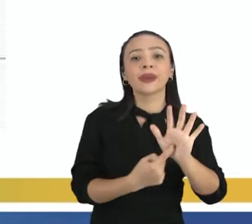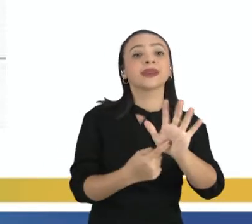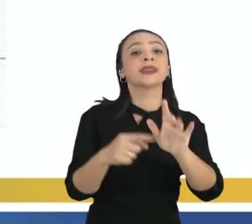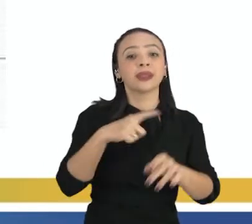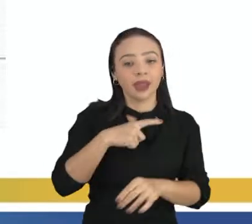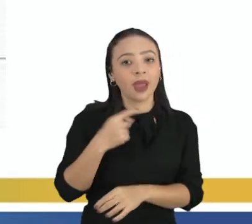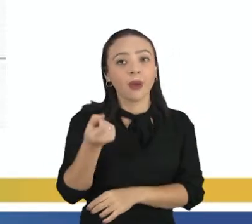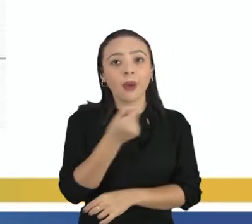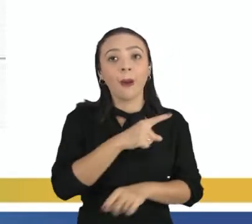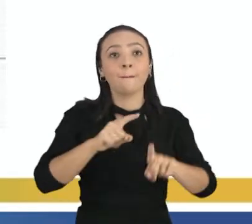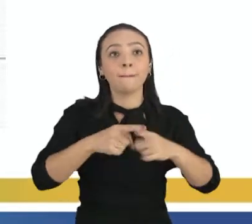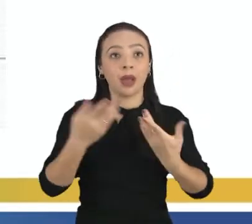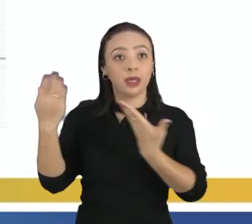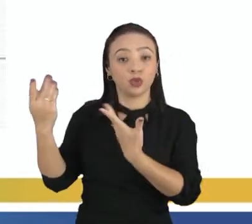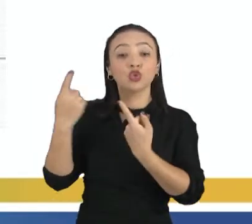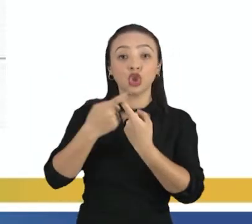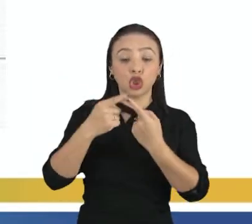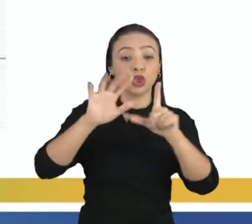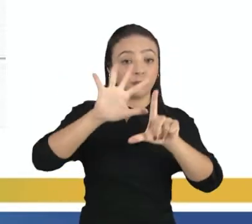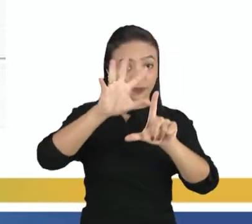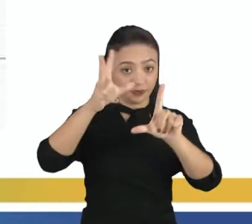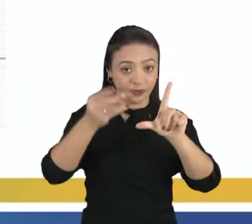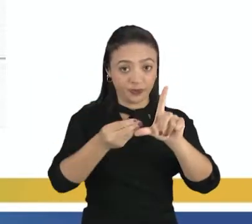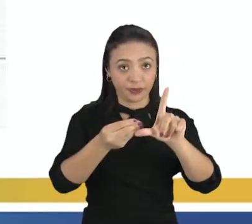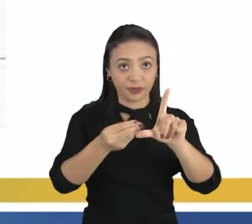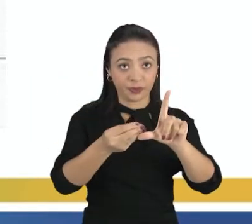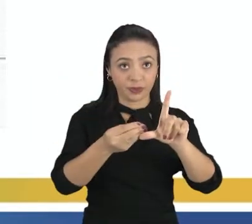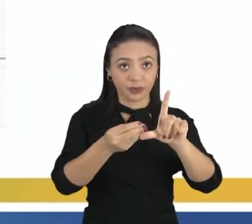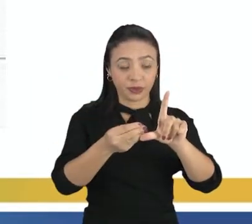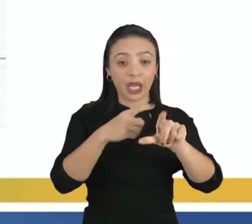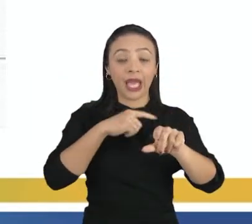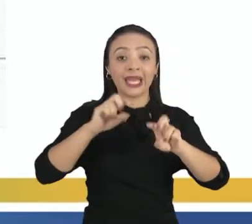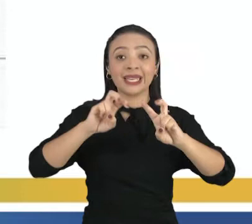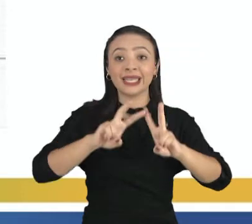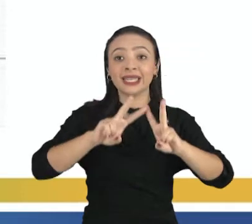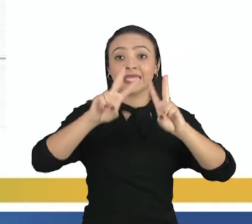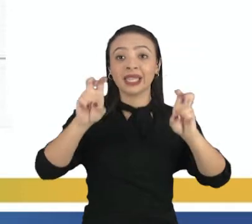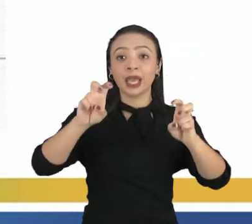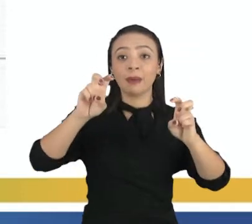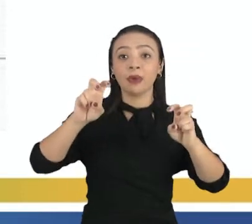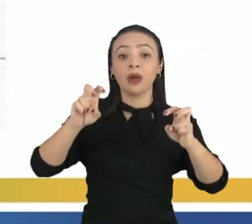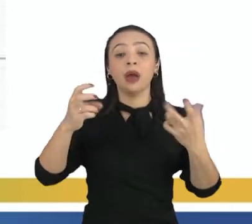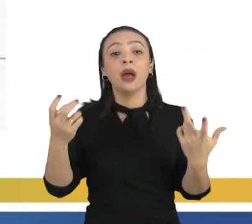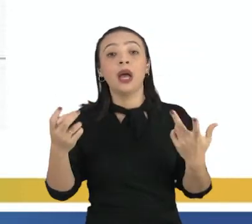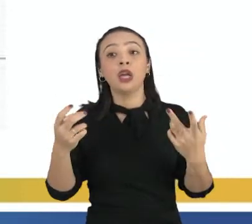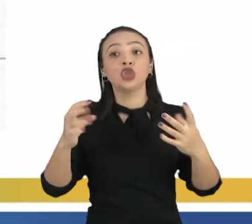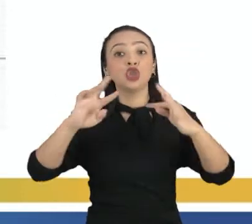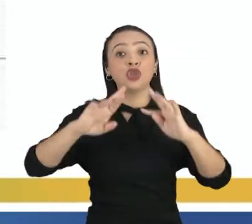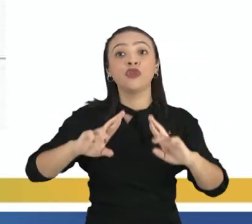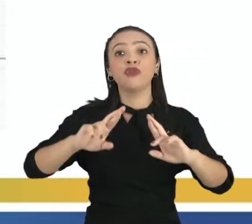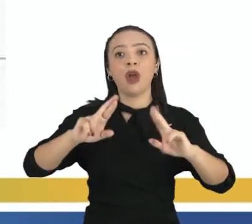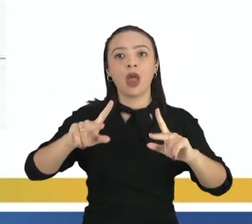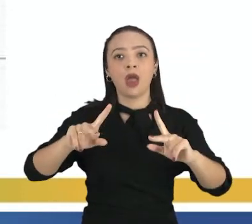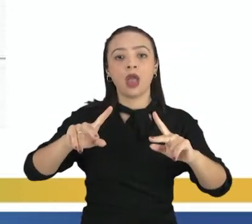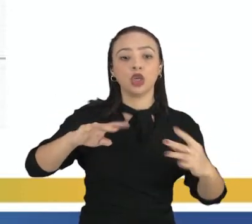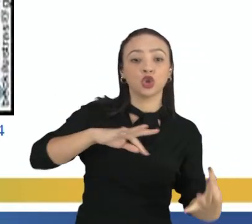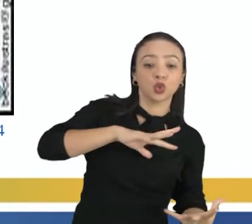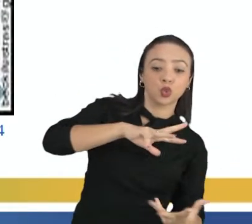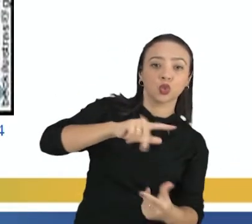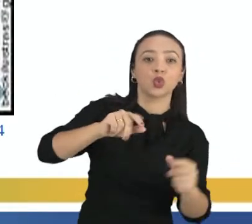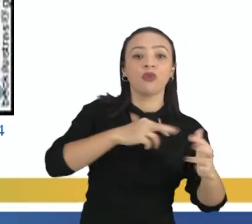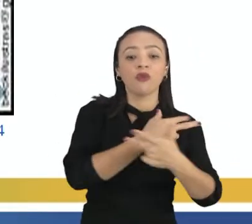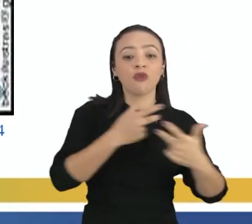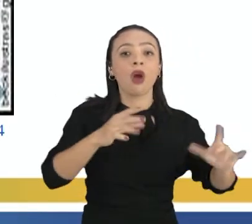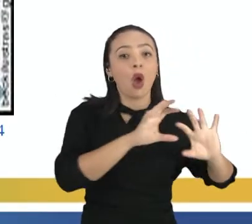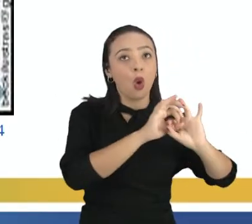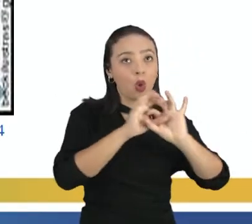humor, só que o cartoon, como nós vamos ver, ele trata de temas mais universais. Agora vamos para o próximo texto que nós